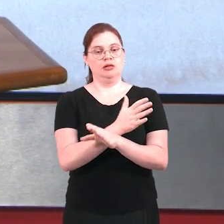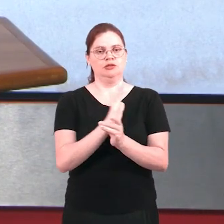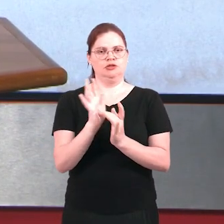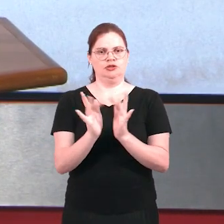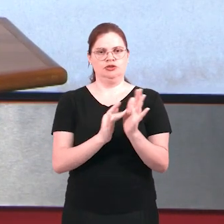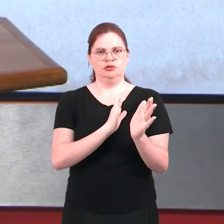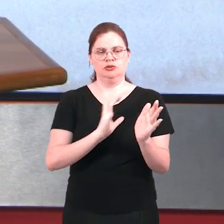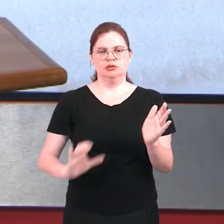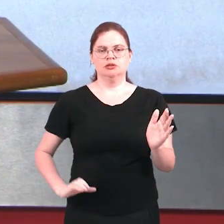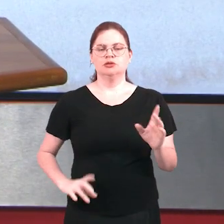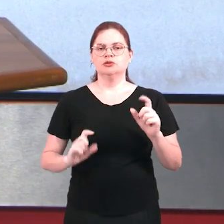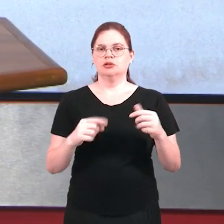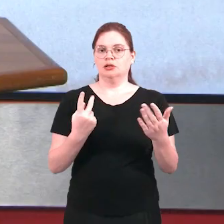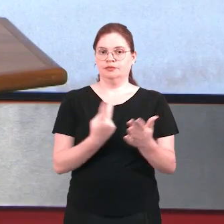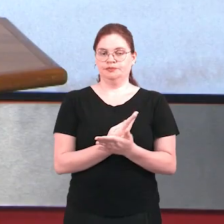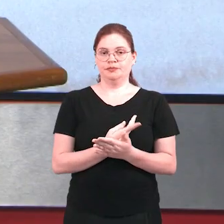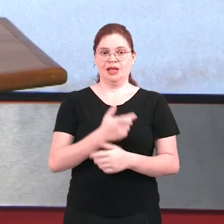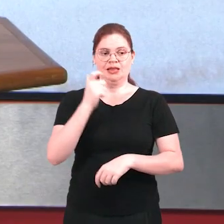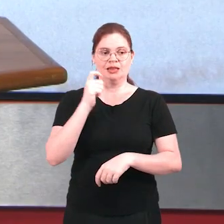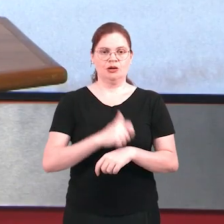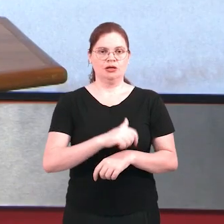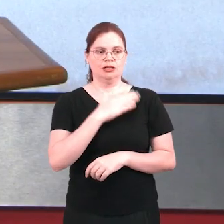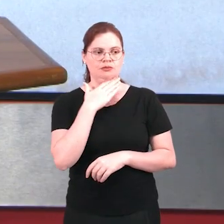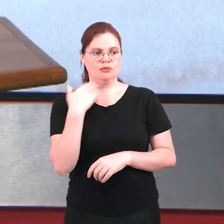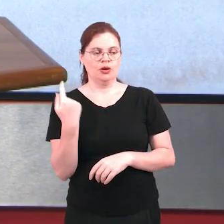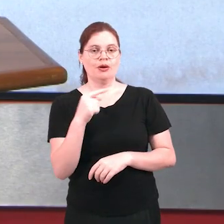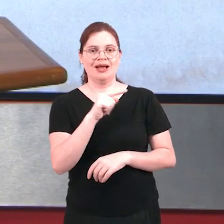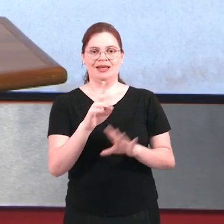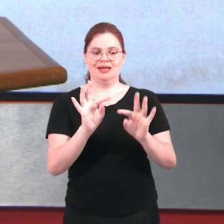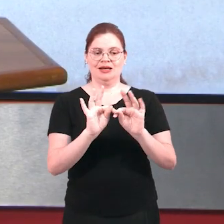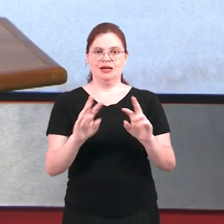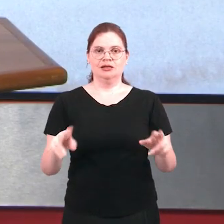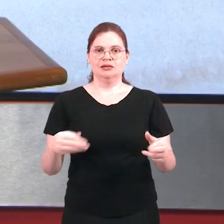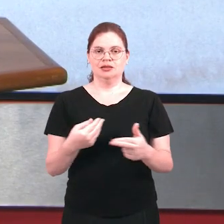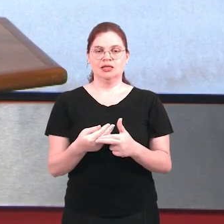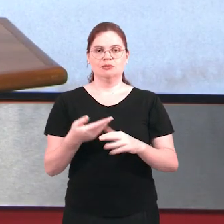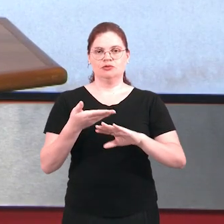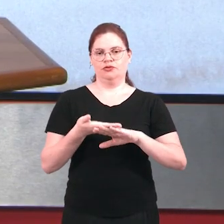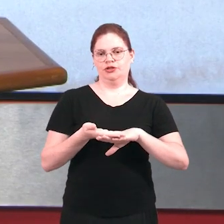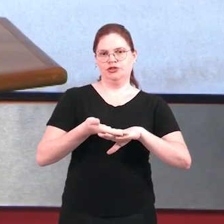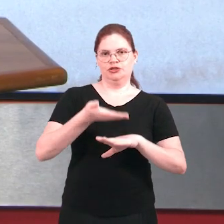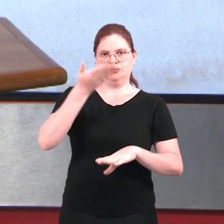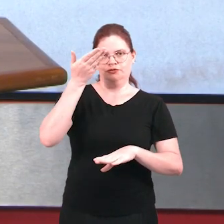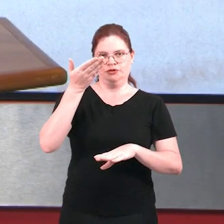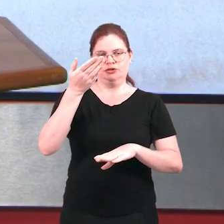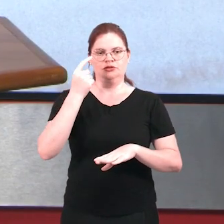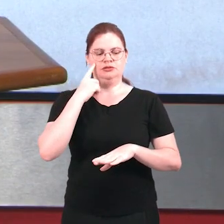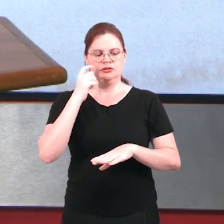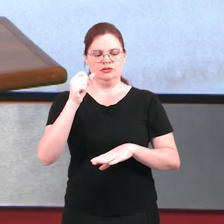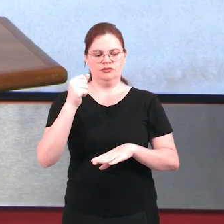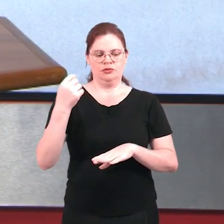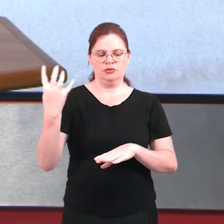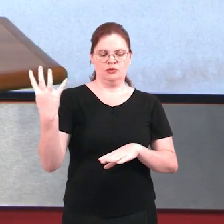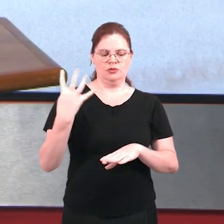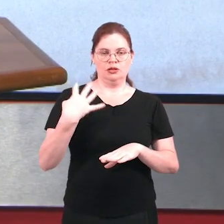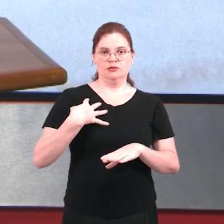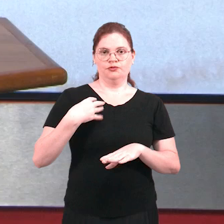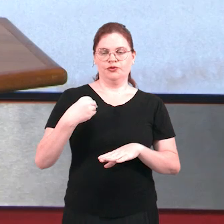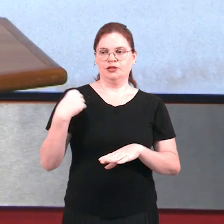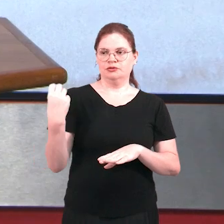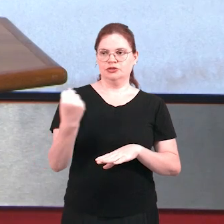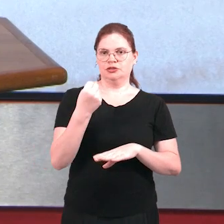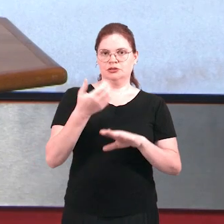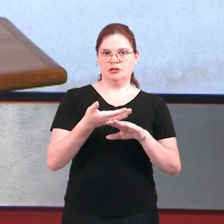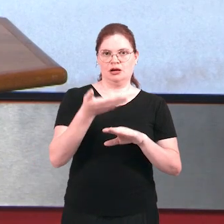tribos foram divididas sobre 2 líderes, Isbosete, o 4º filho de Saul,